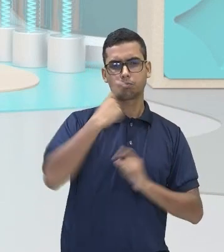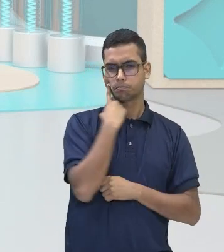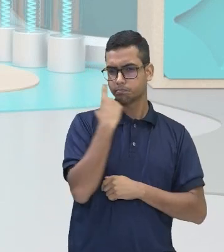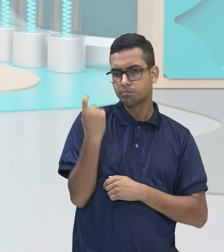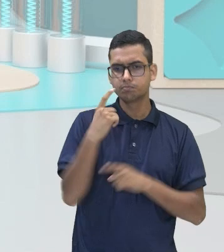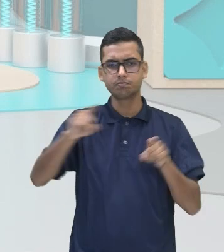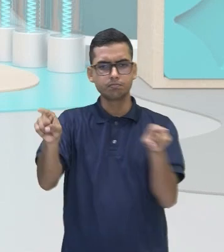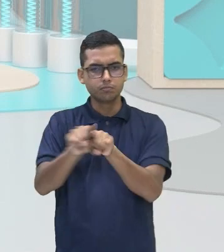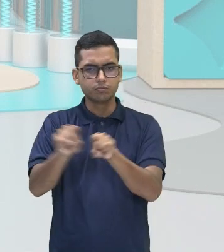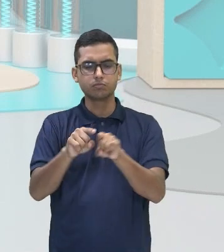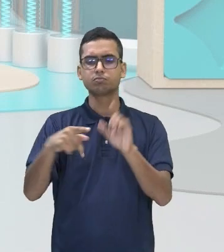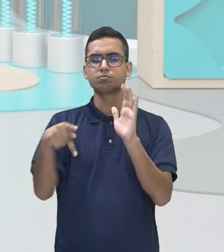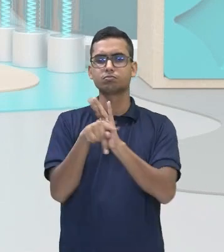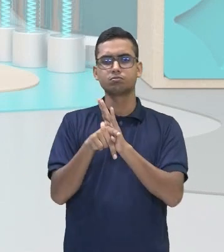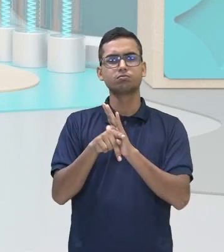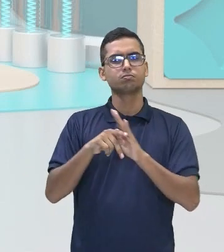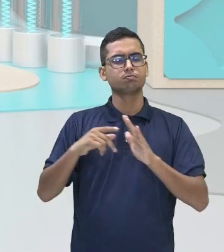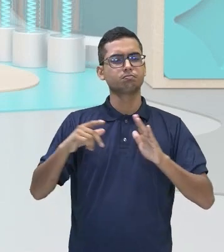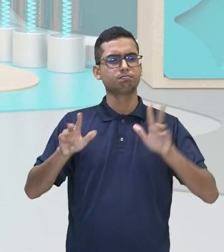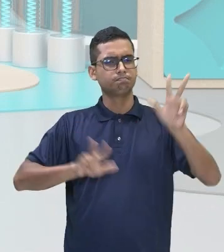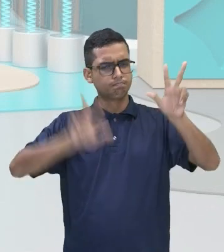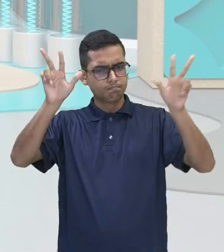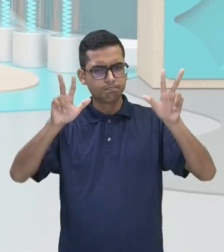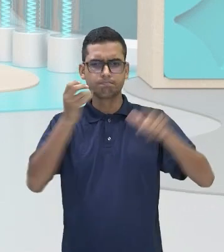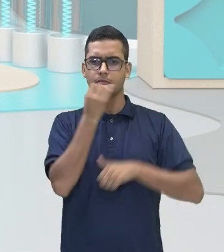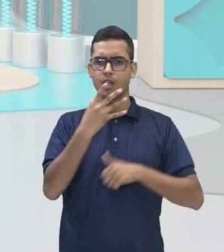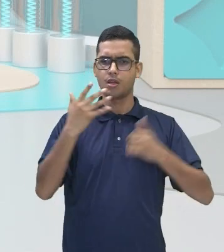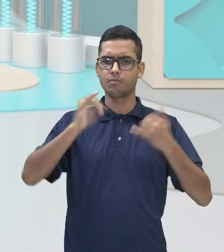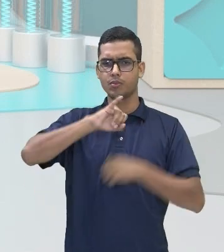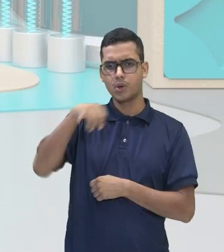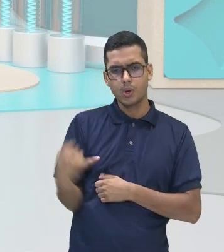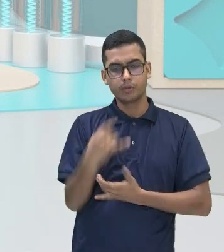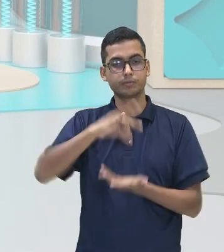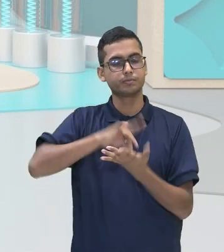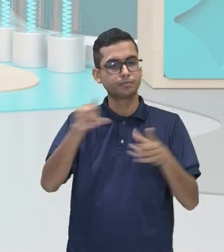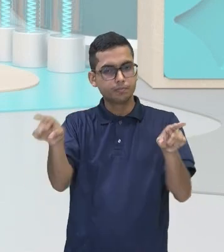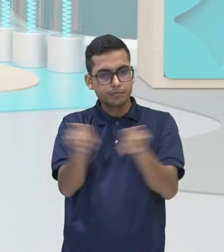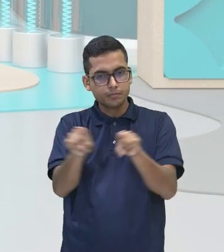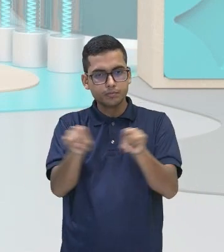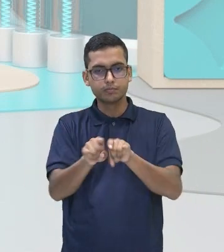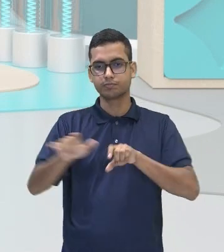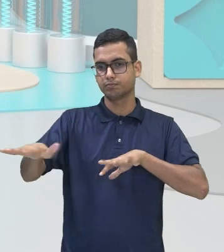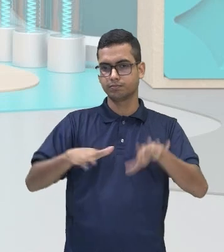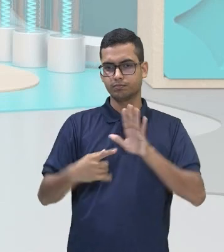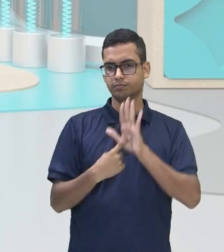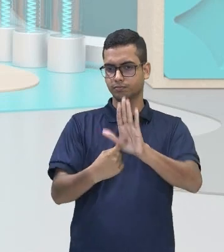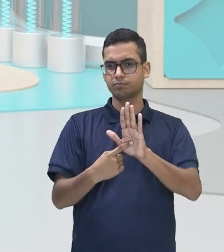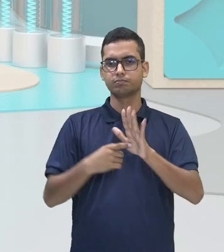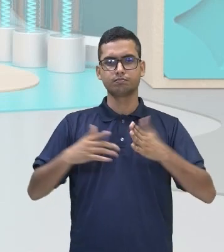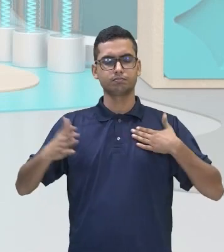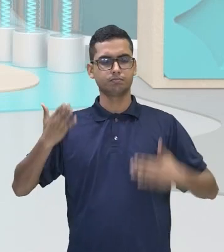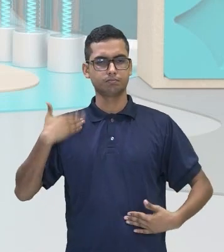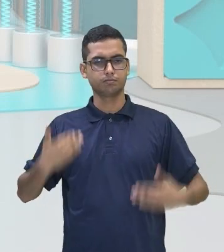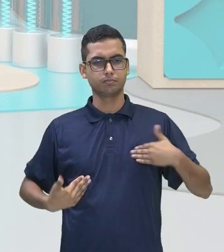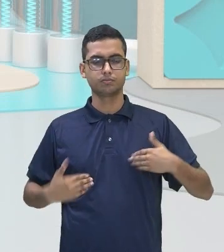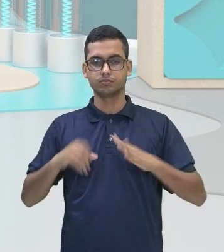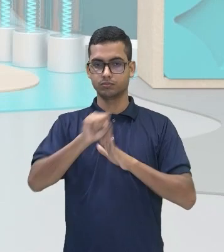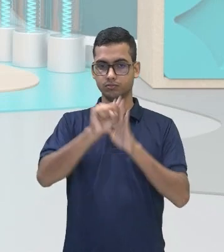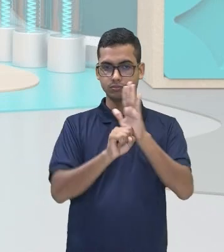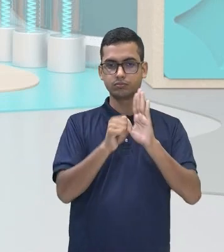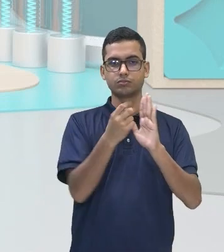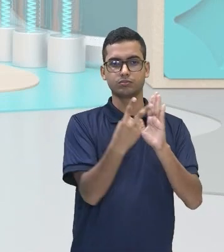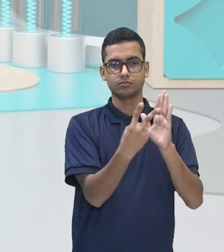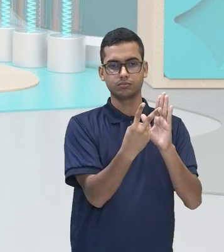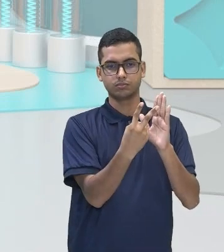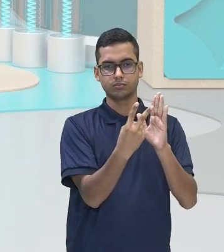entretenimento, simplesmente lazer, mas todas apresentando um movimento corporal. No século XXI, a gente tem aí danças